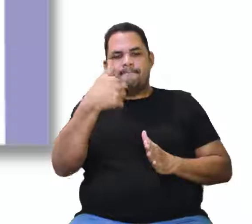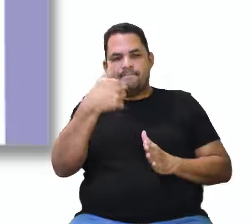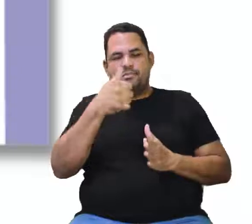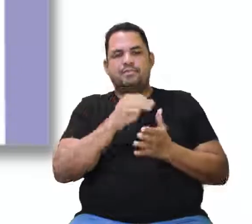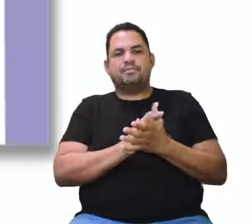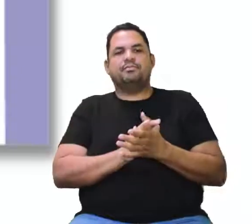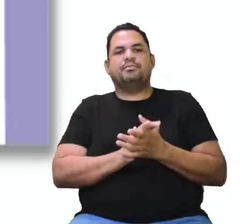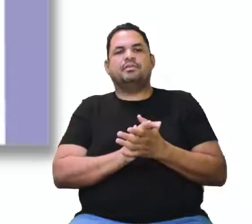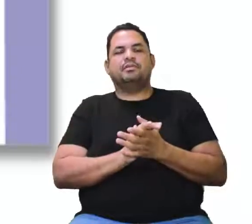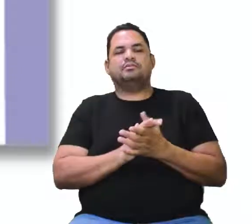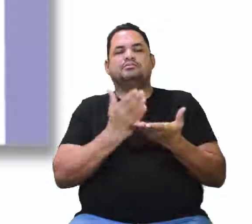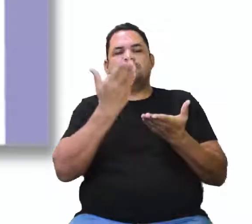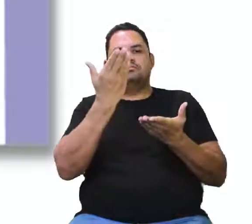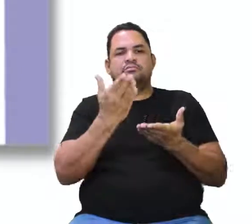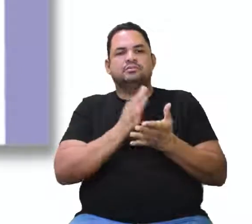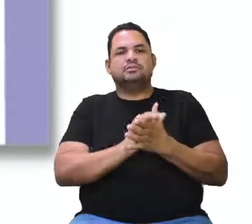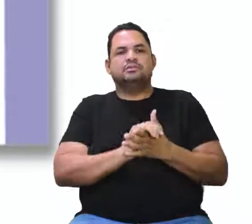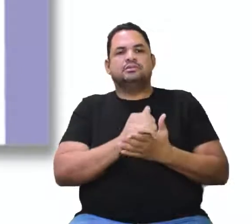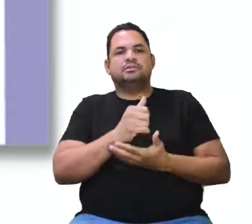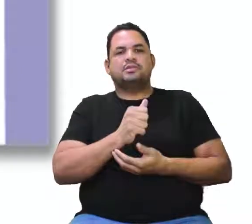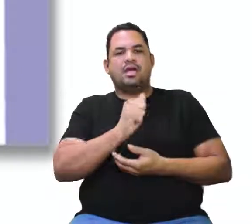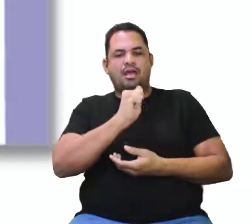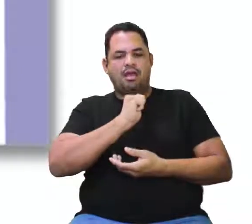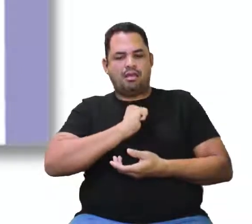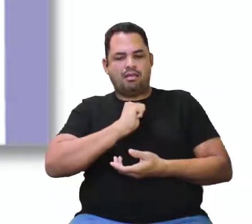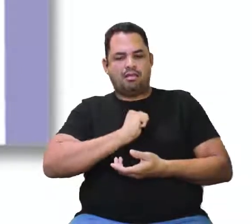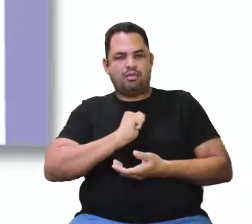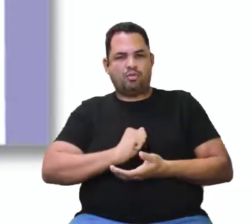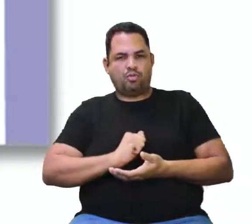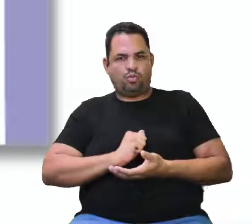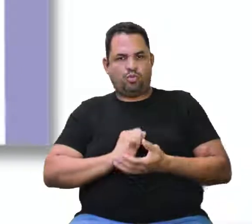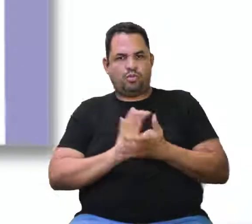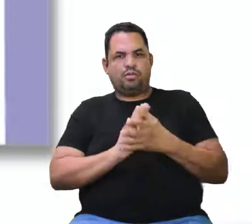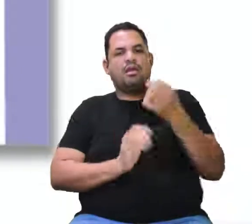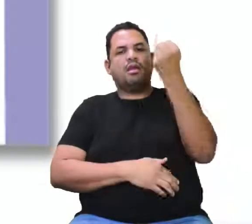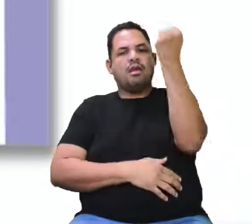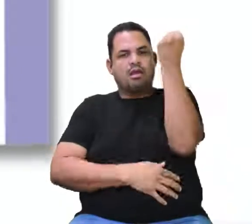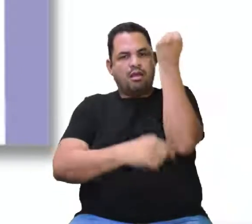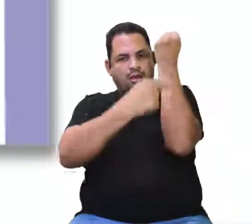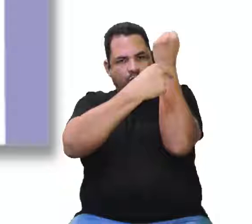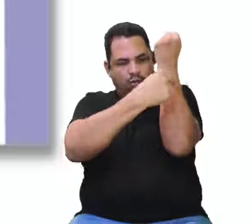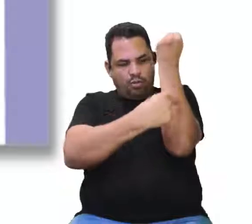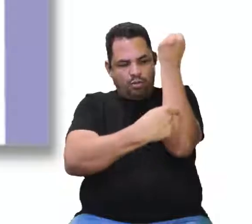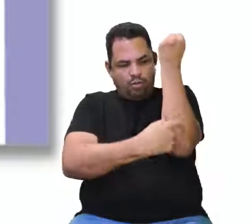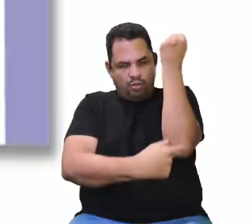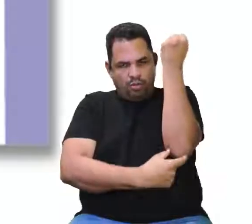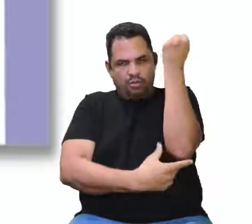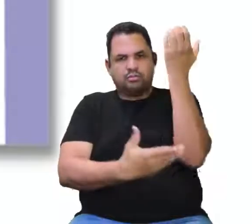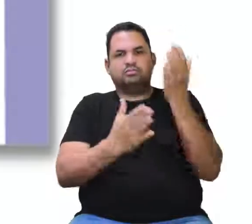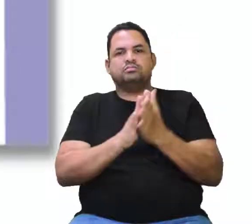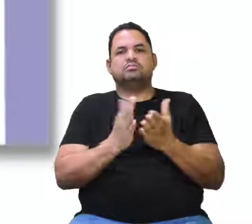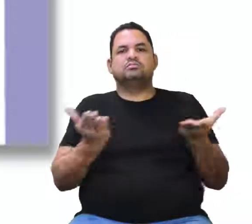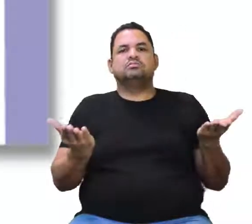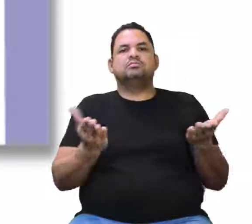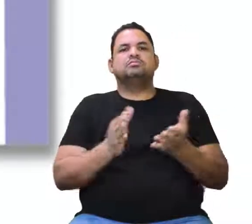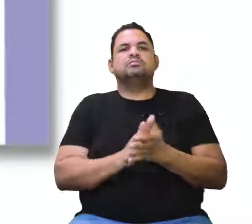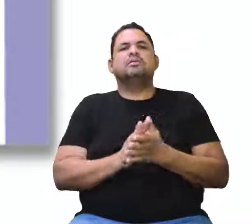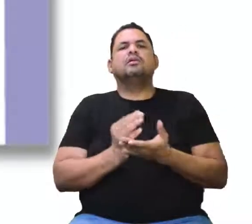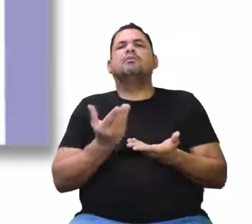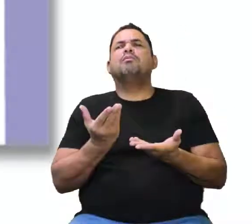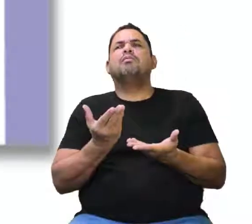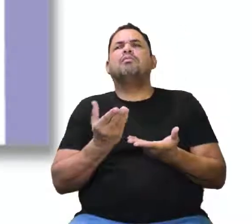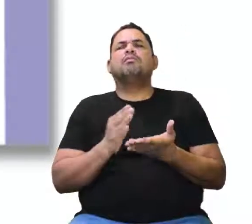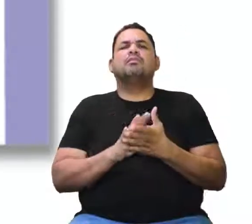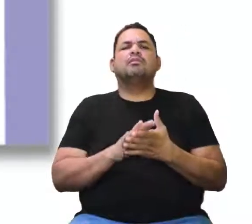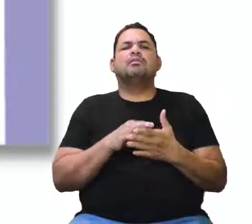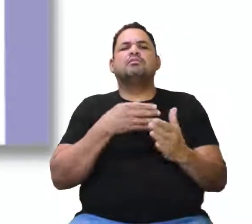de agenda, professora Iris. Nós temos aí anatomia da coluna vertebral. Aí o estudante da mediação já deve estar perguntando,